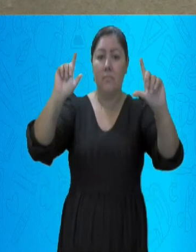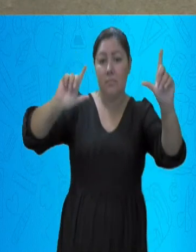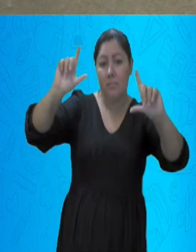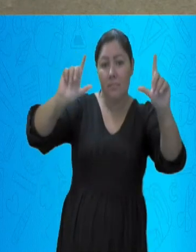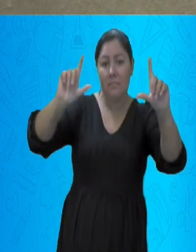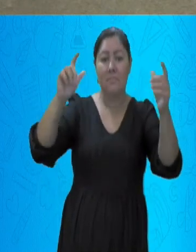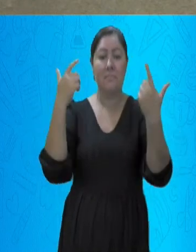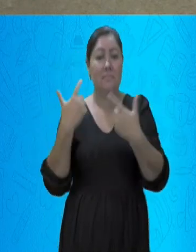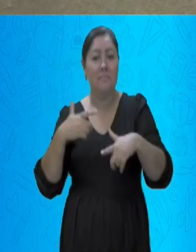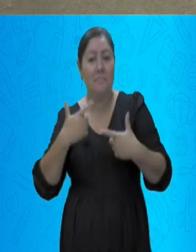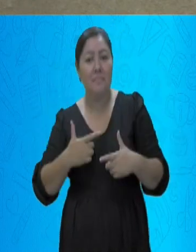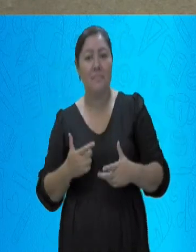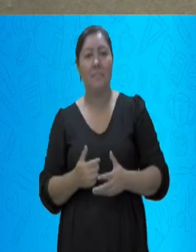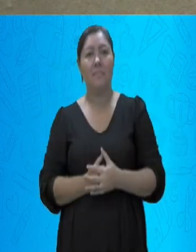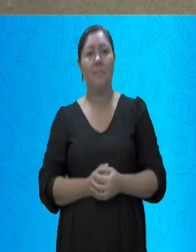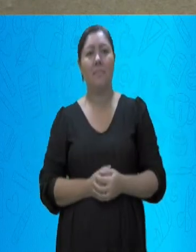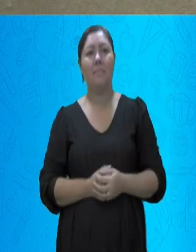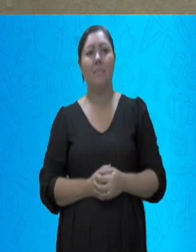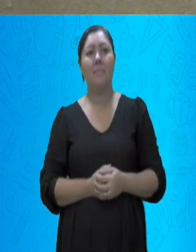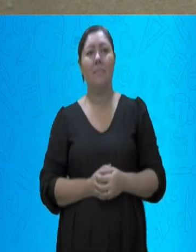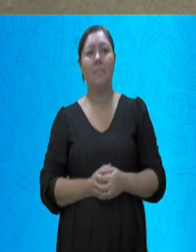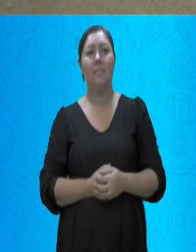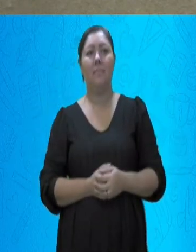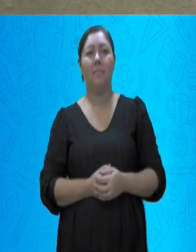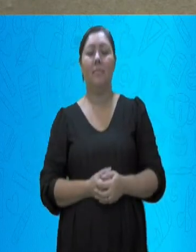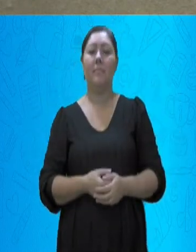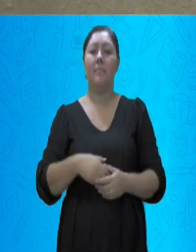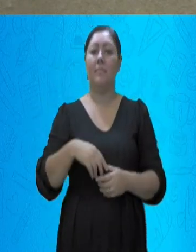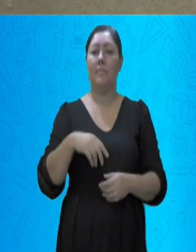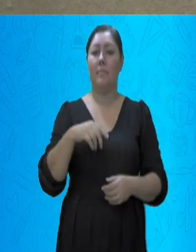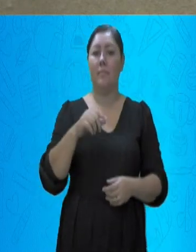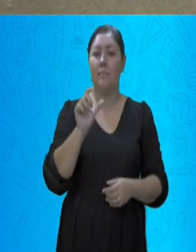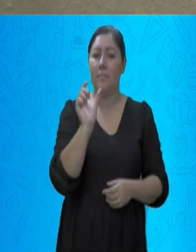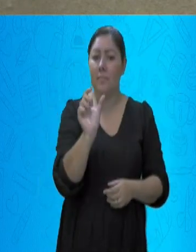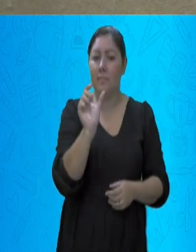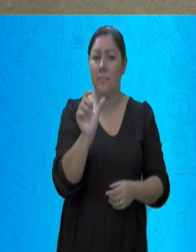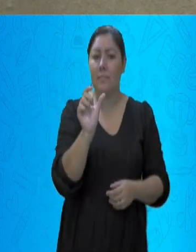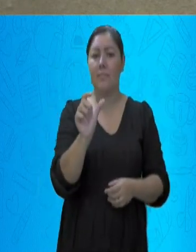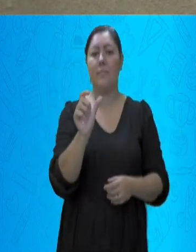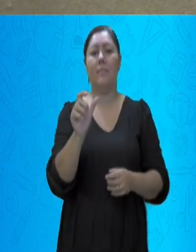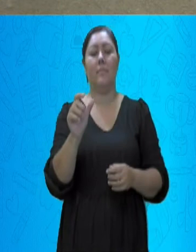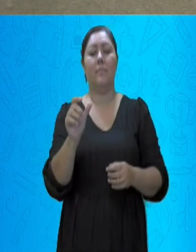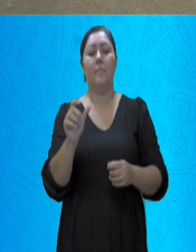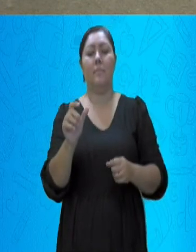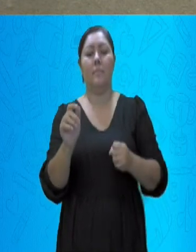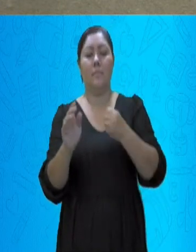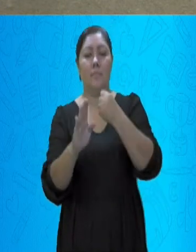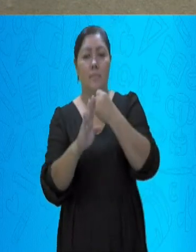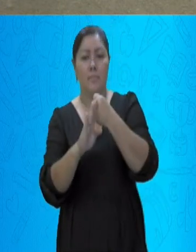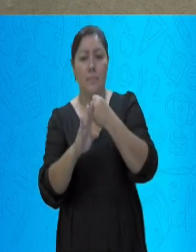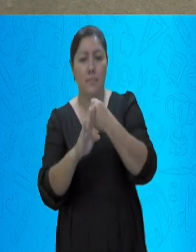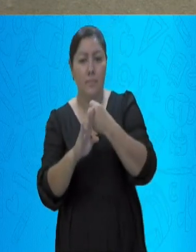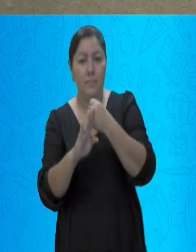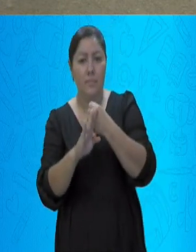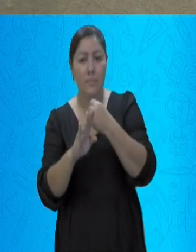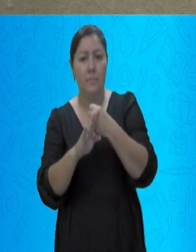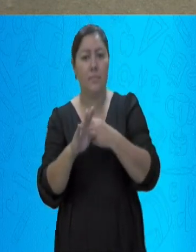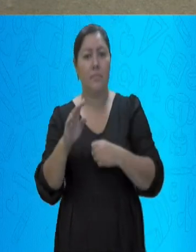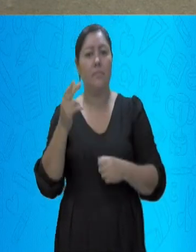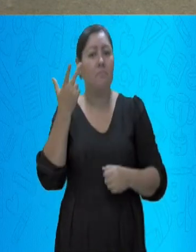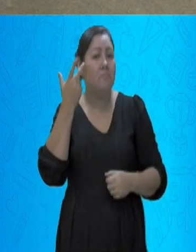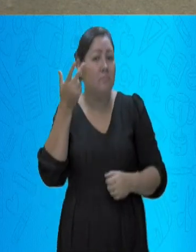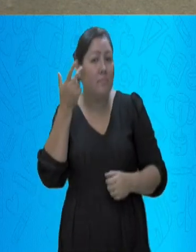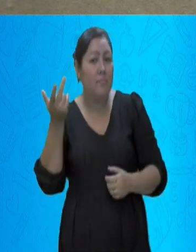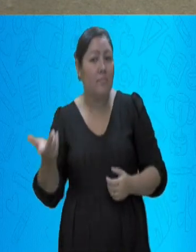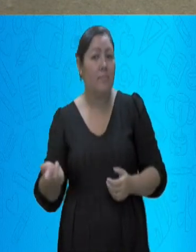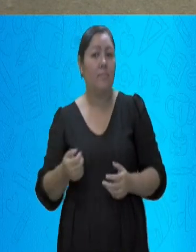programa engraçado. Então, a palavra programa é um substantivo porque ele dá nome àquela situação que aparece na